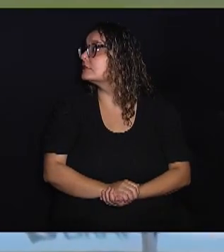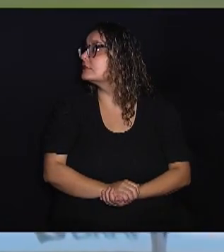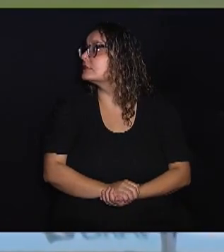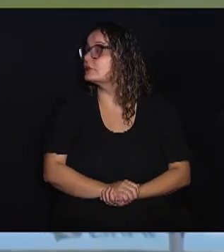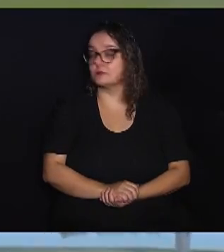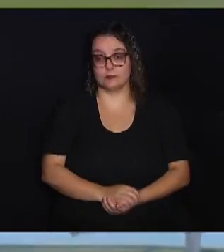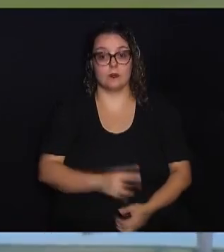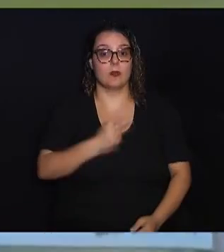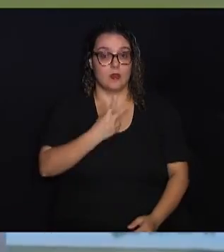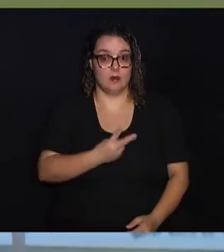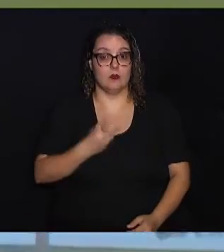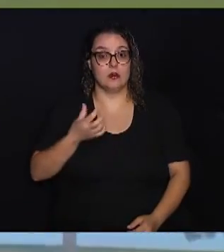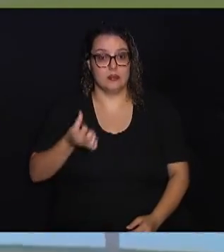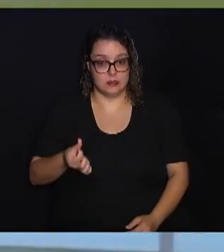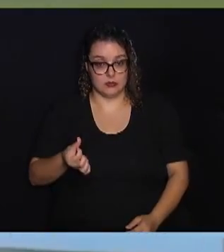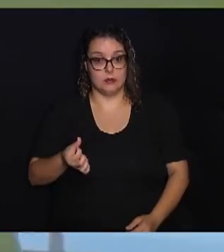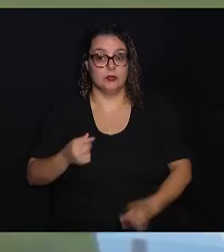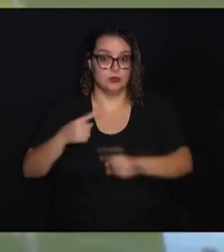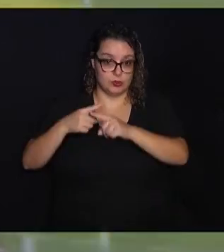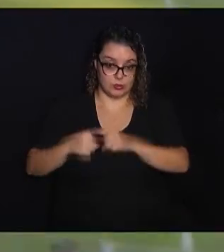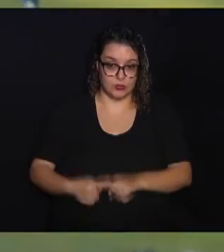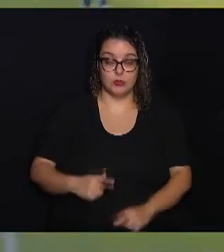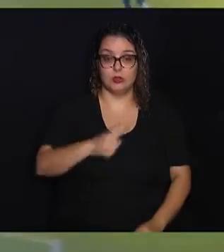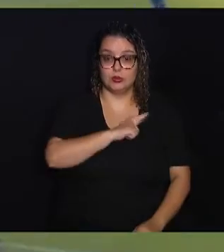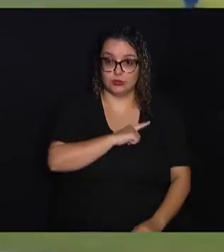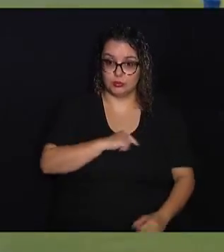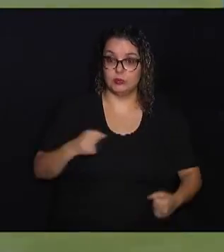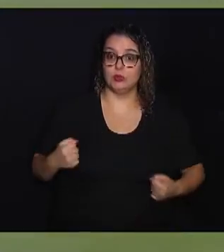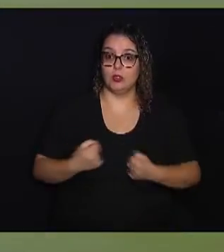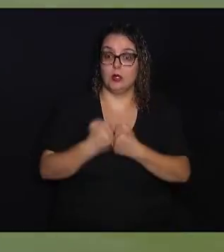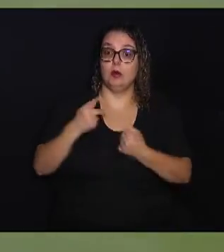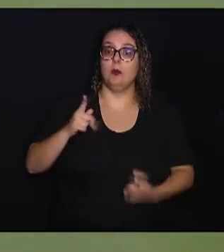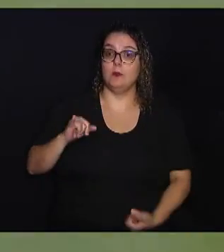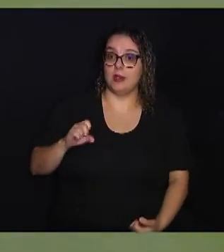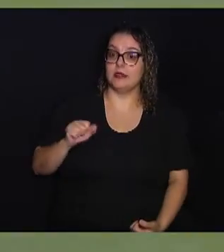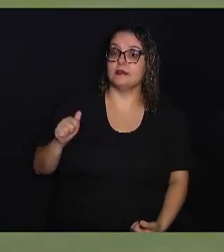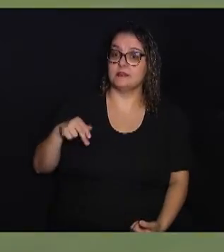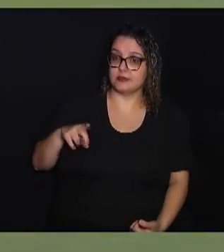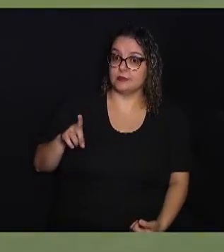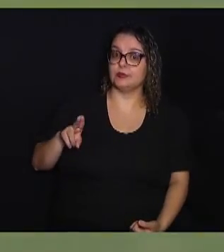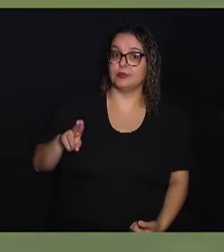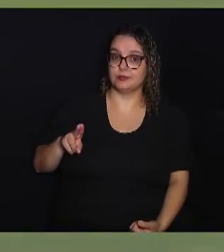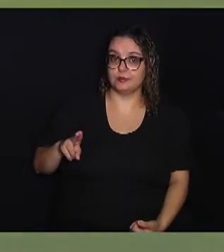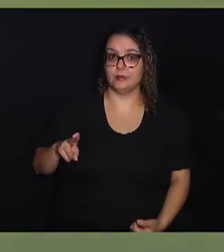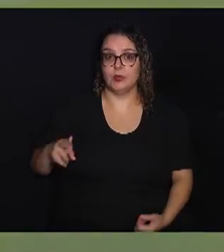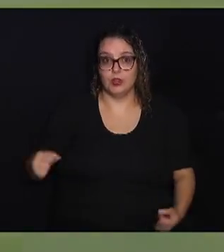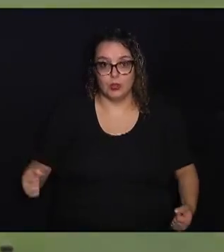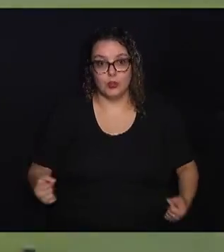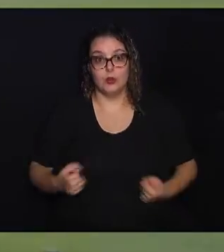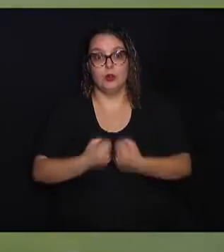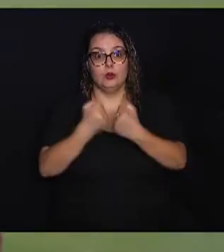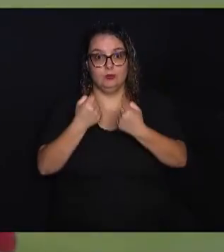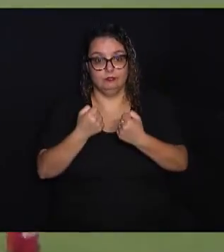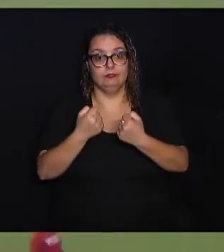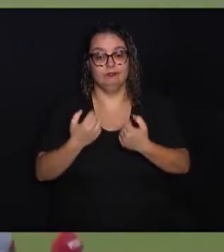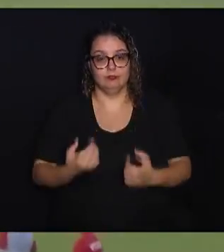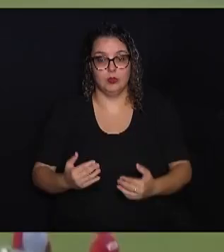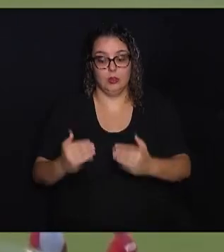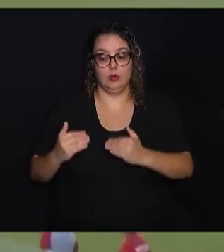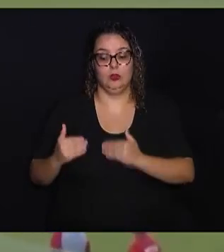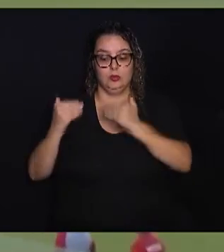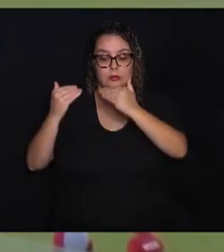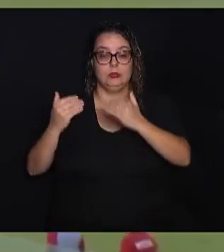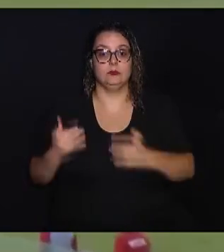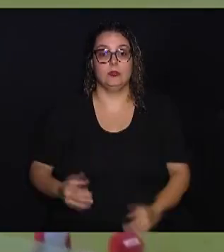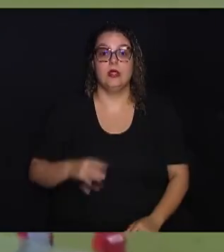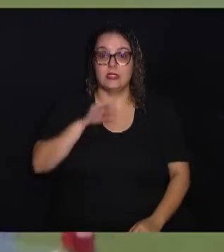Pela 26ª rodada, o Guarani foi enfrentar o Paysandu em confronto direto contra o rebaixamento, na tarde do último sábado